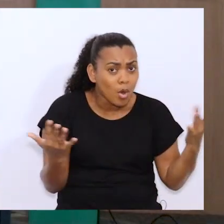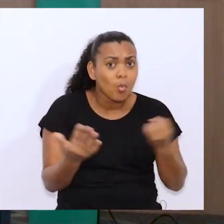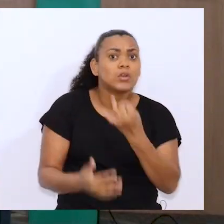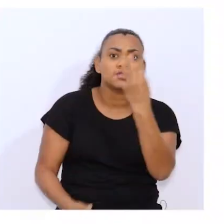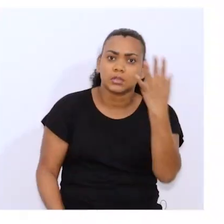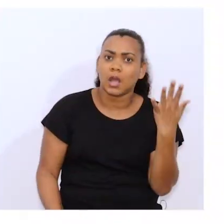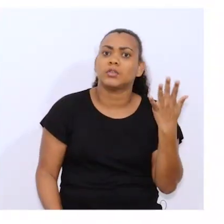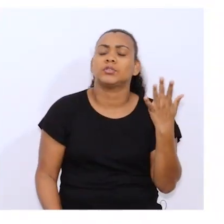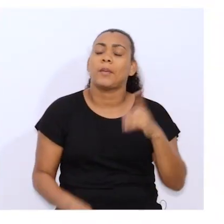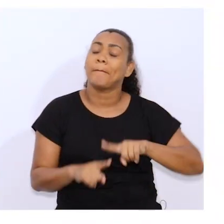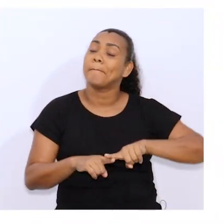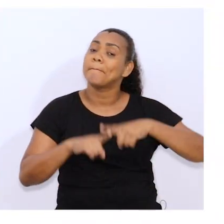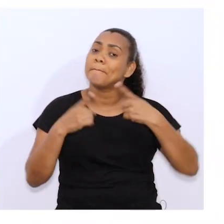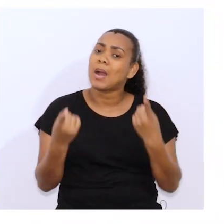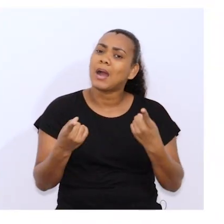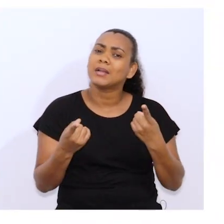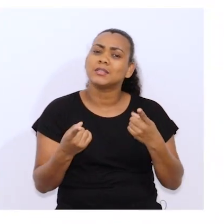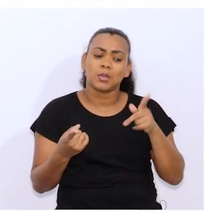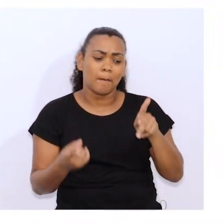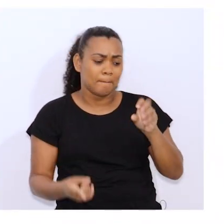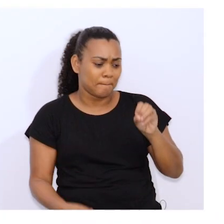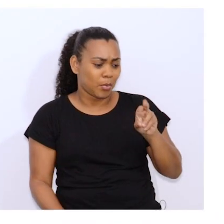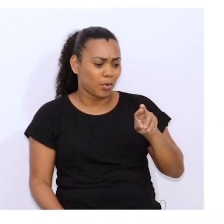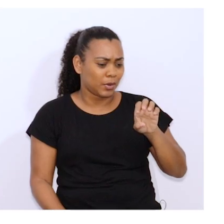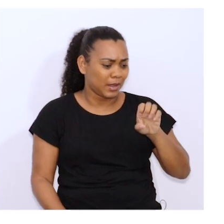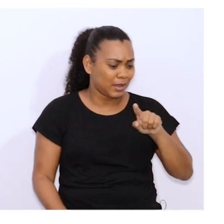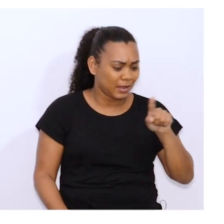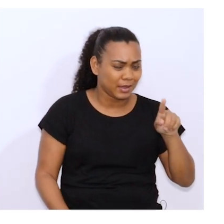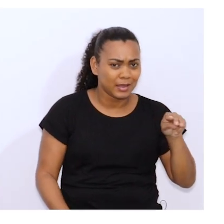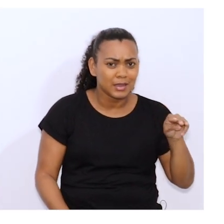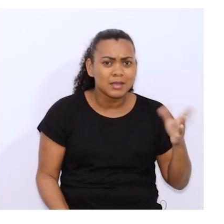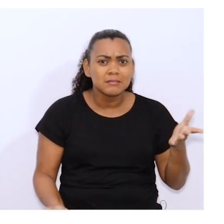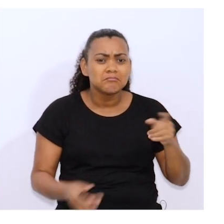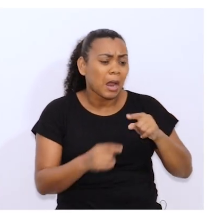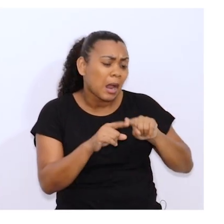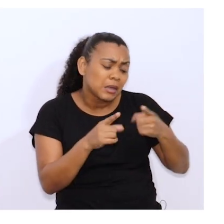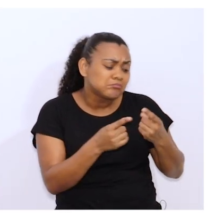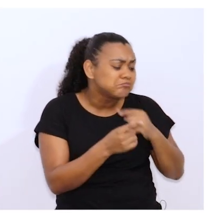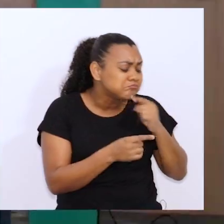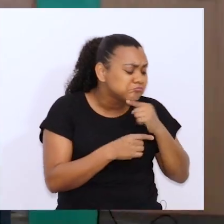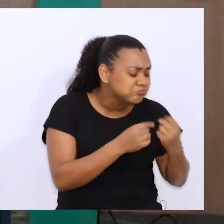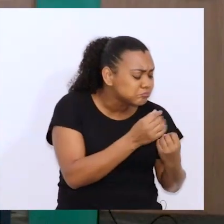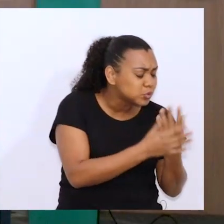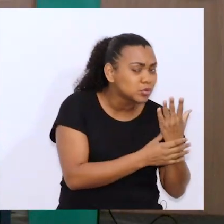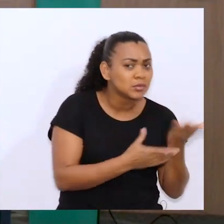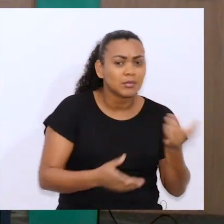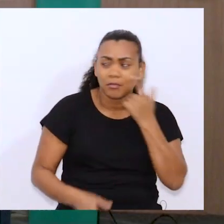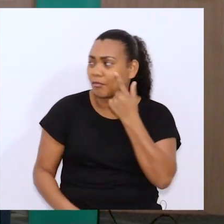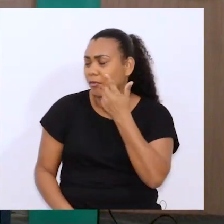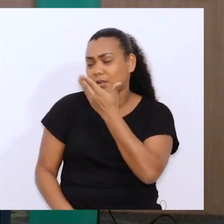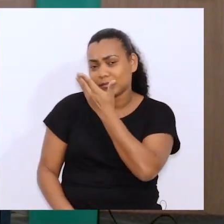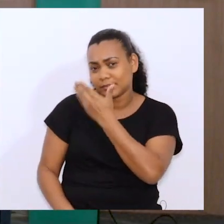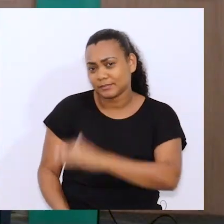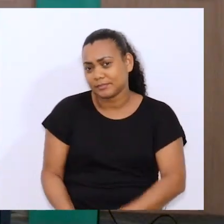maior. Mas, porém, todavia, elas não nasceram. Vamos ver como